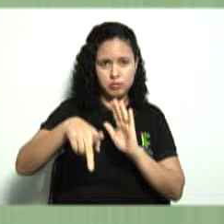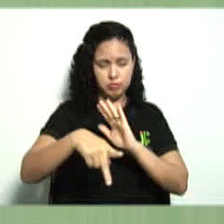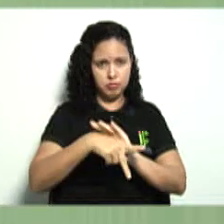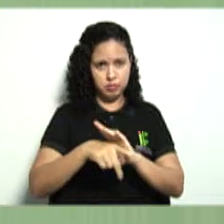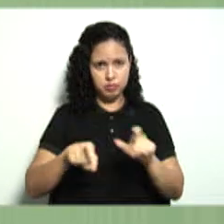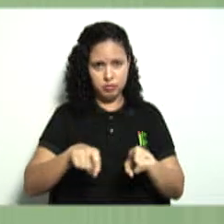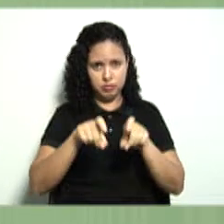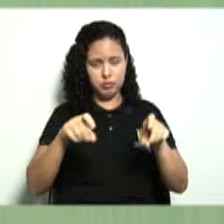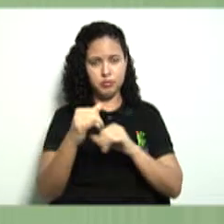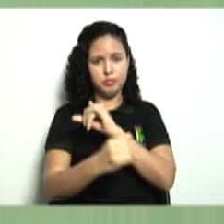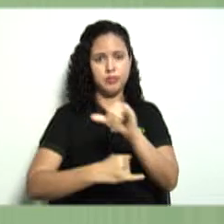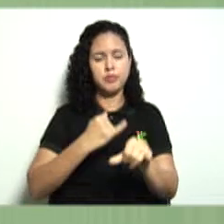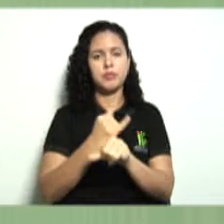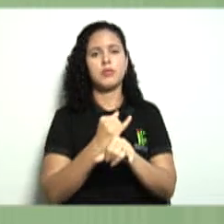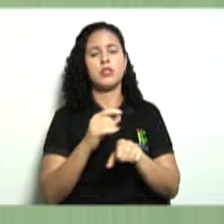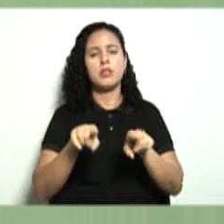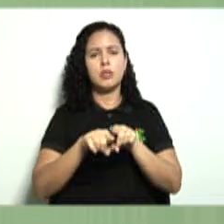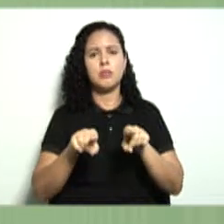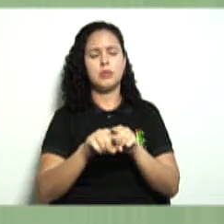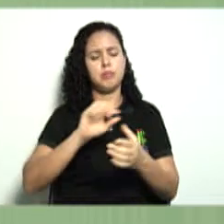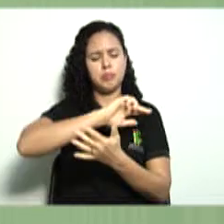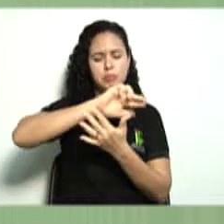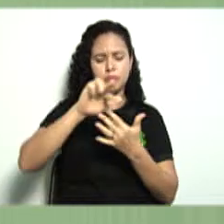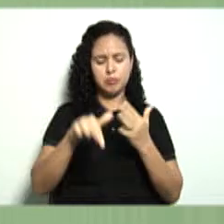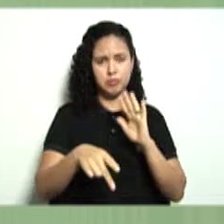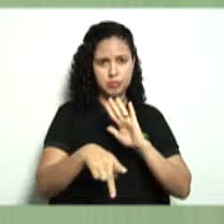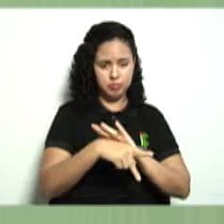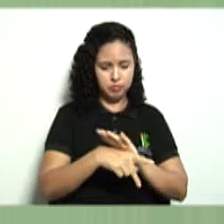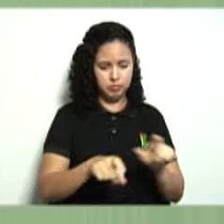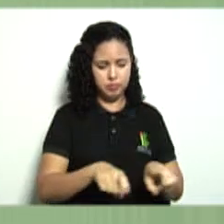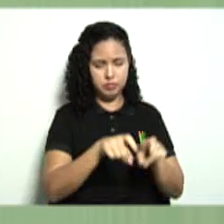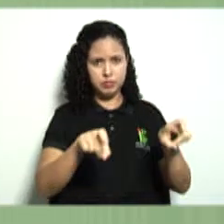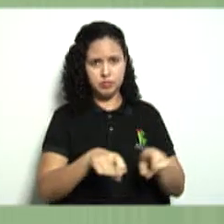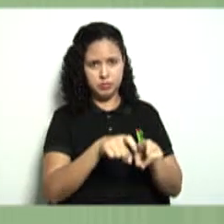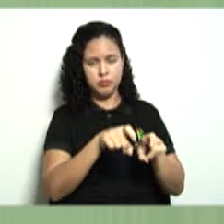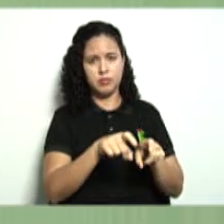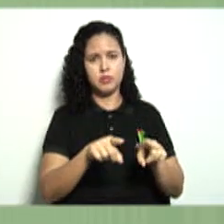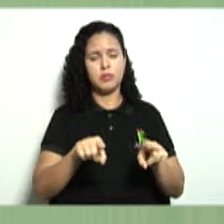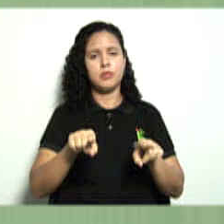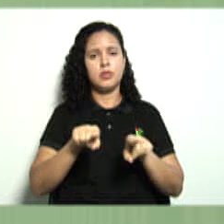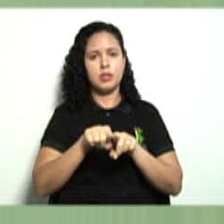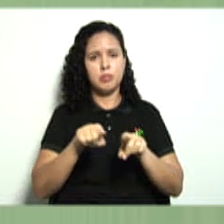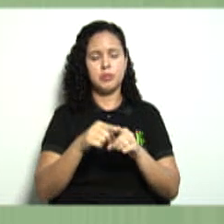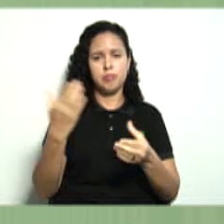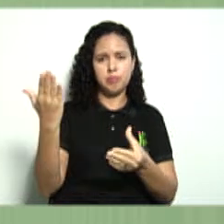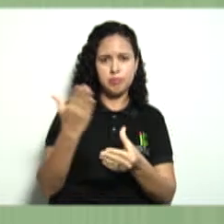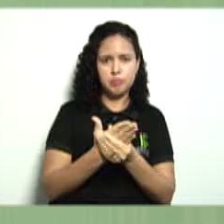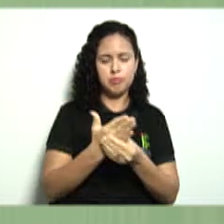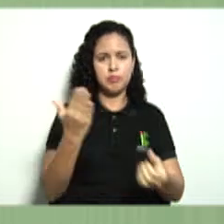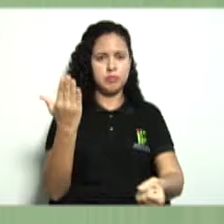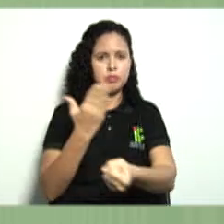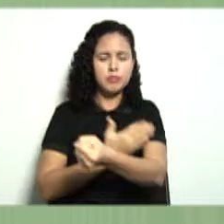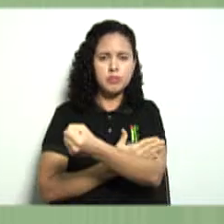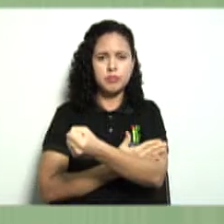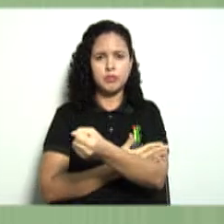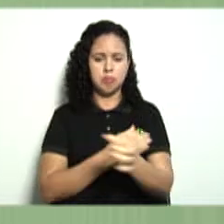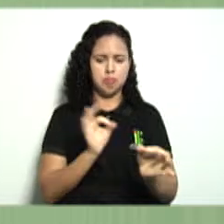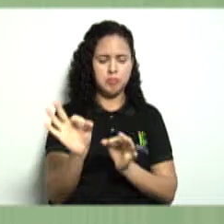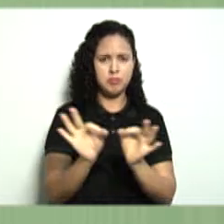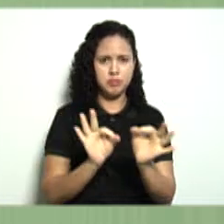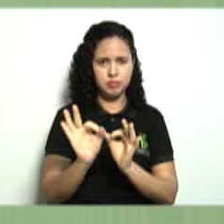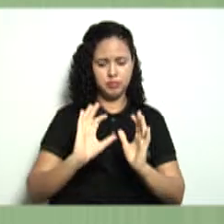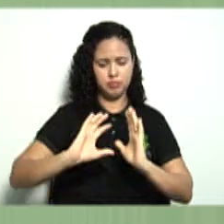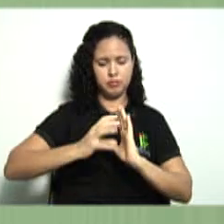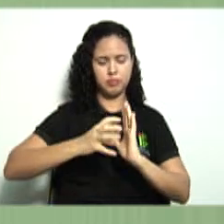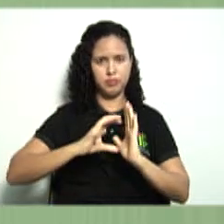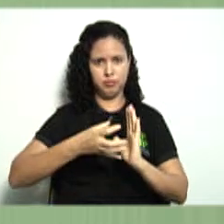componentes básicos de um sistema computacional, manipulação de arquivos e pastas, gerenciador de banco